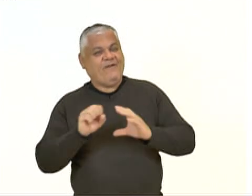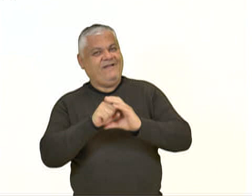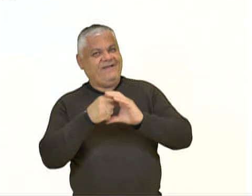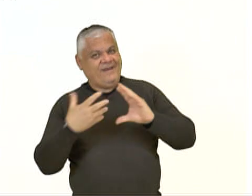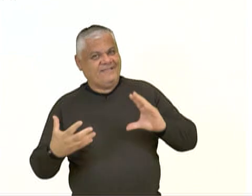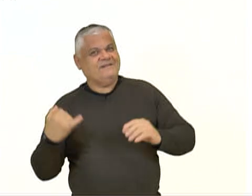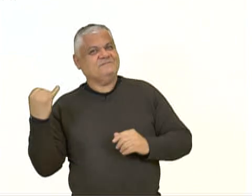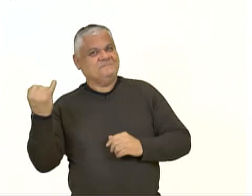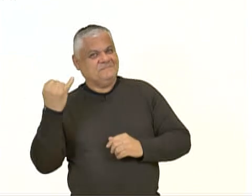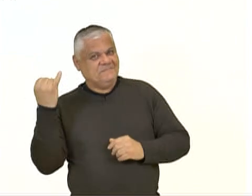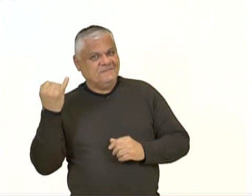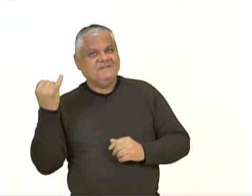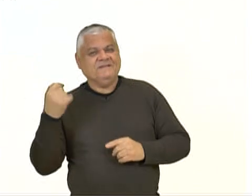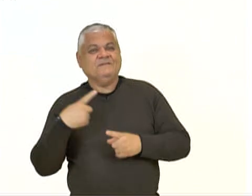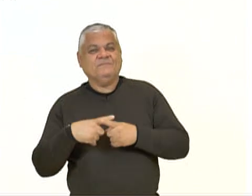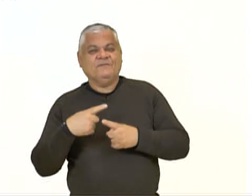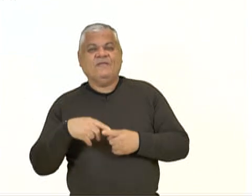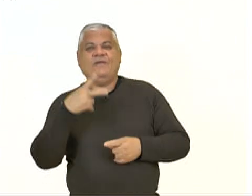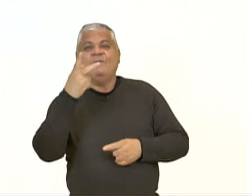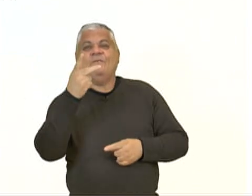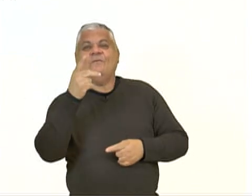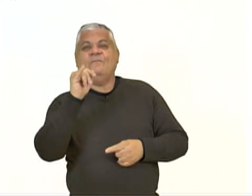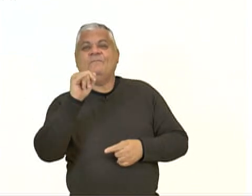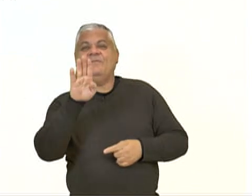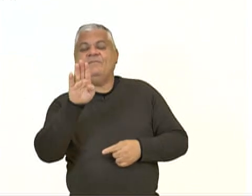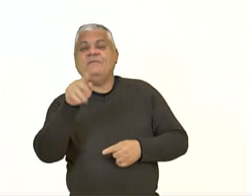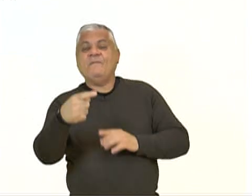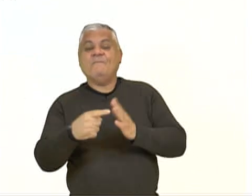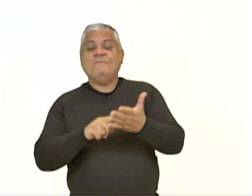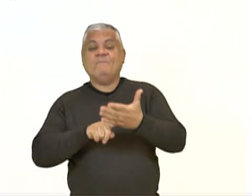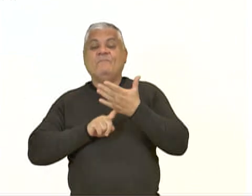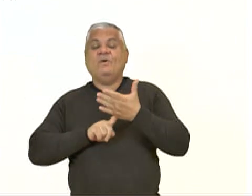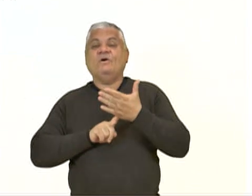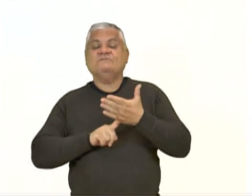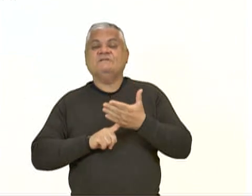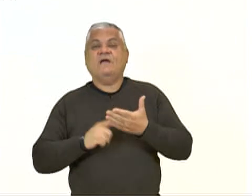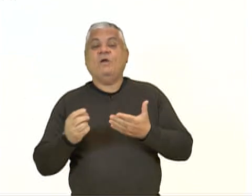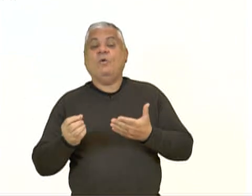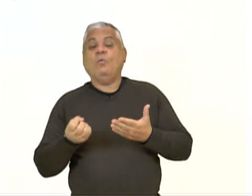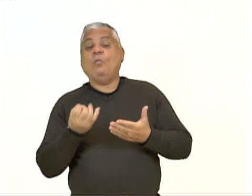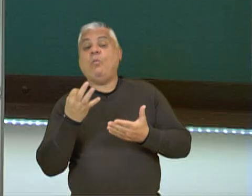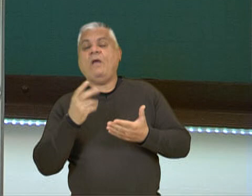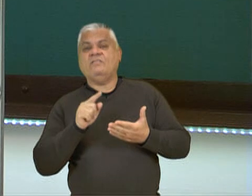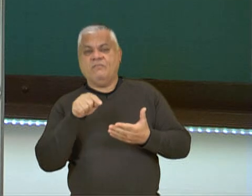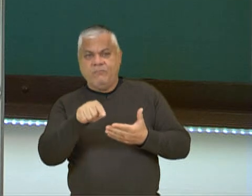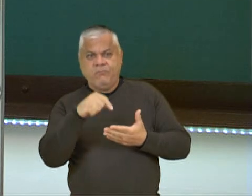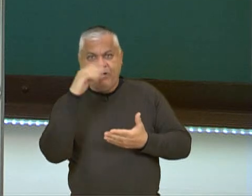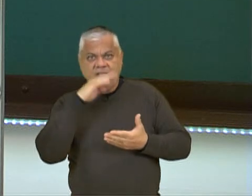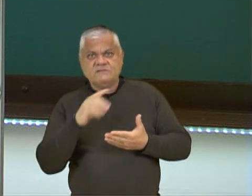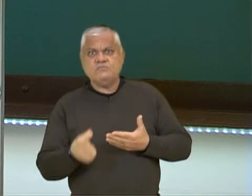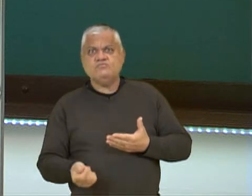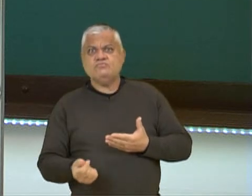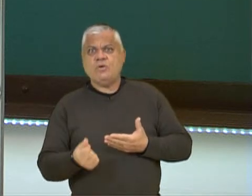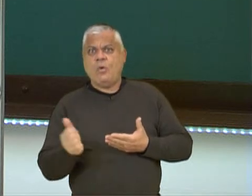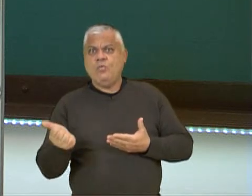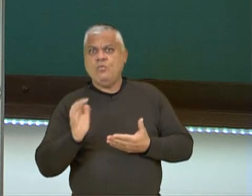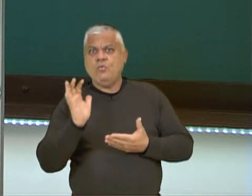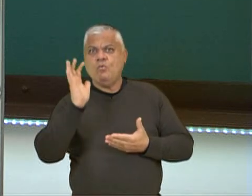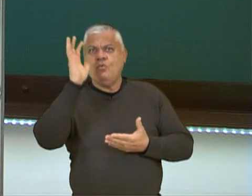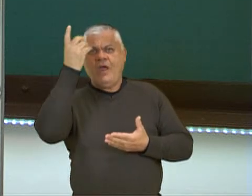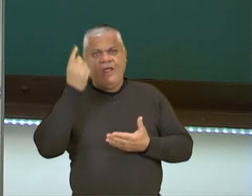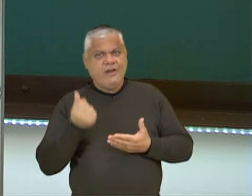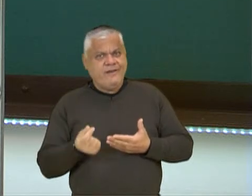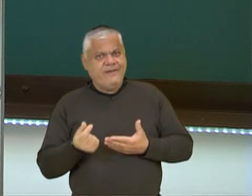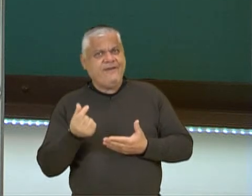ali importantíssima, porque o PIB indica o quanto aquele país é rico, cresceu economicamente, por